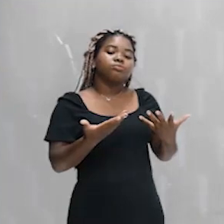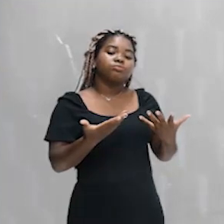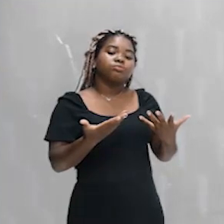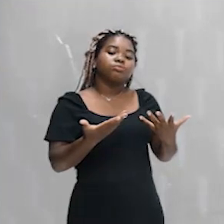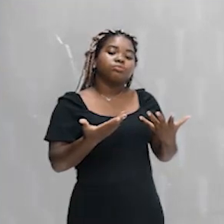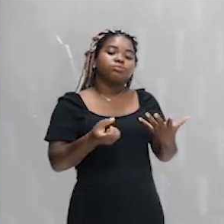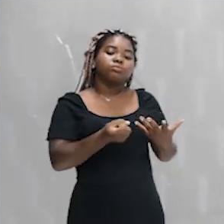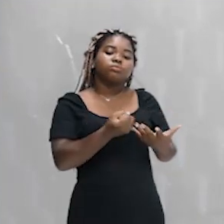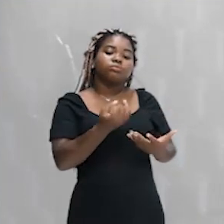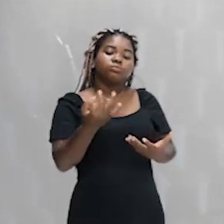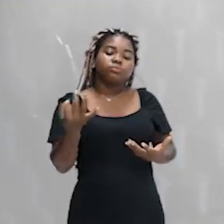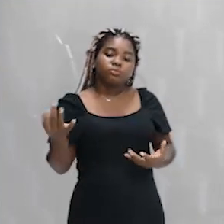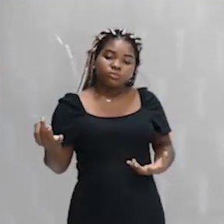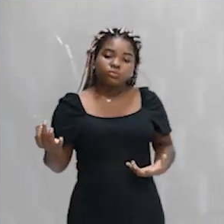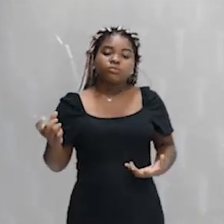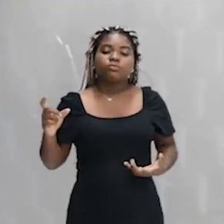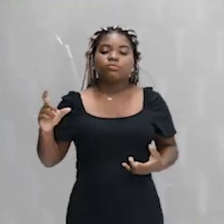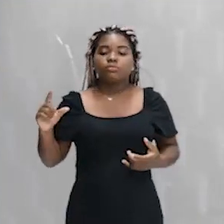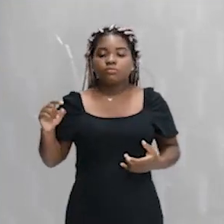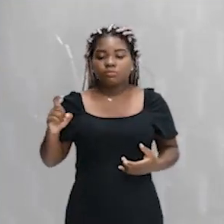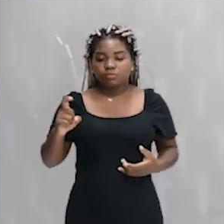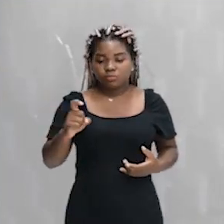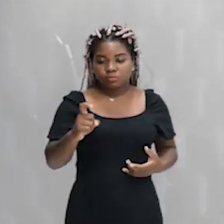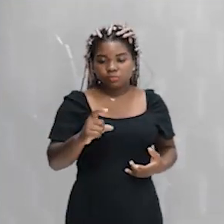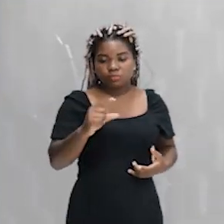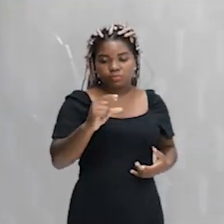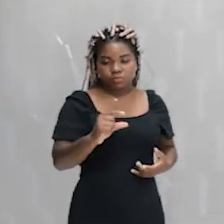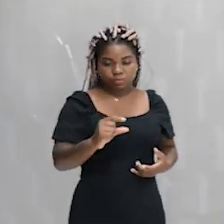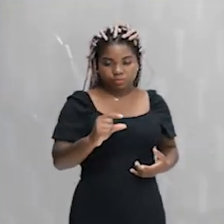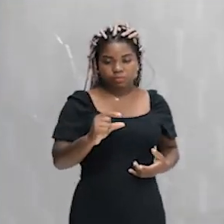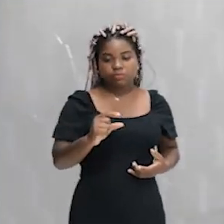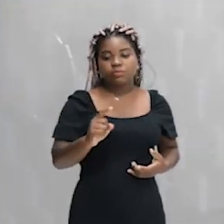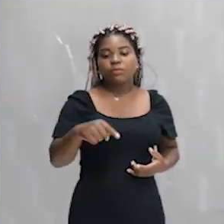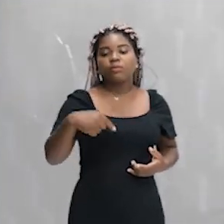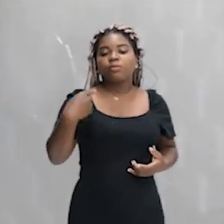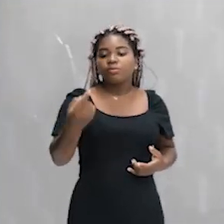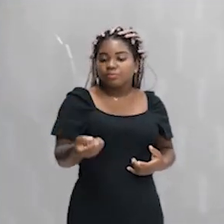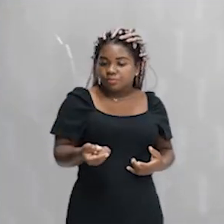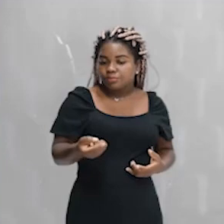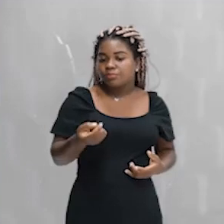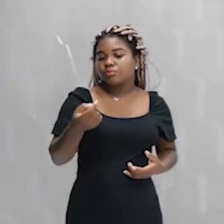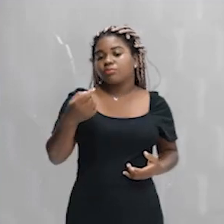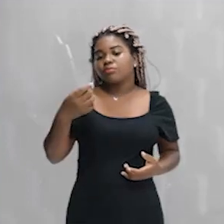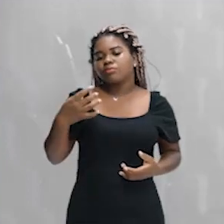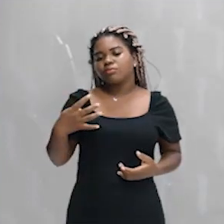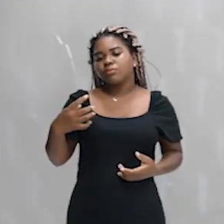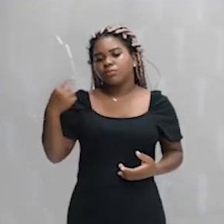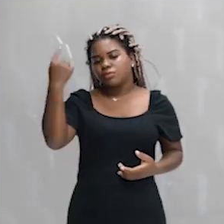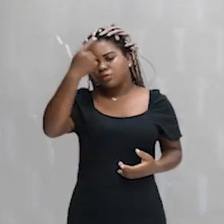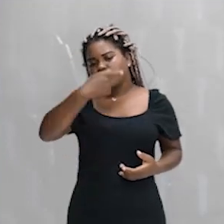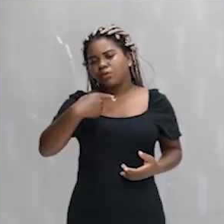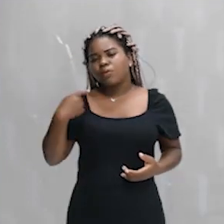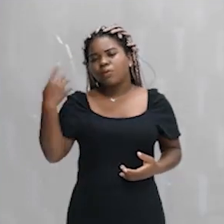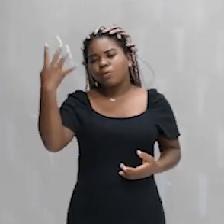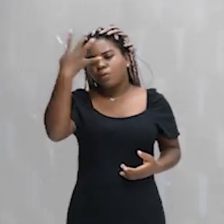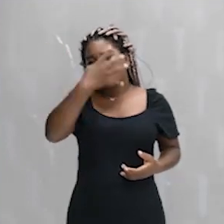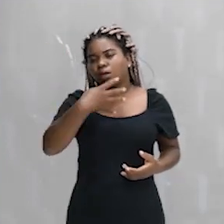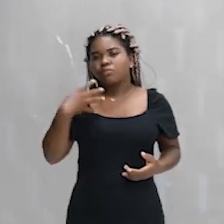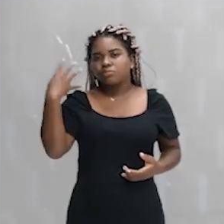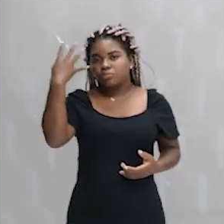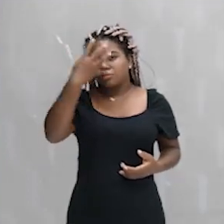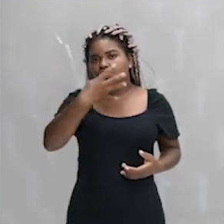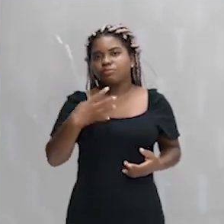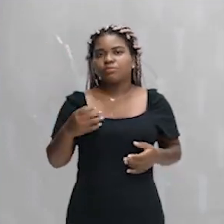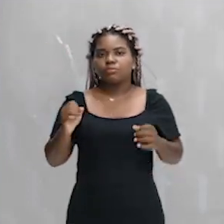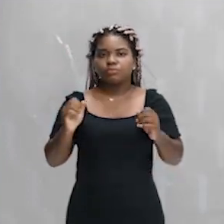a quantidade total, né, de bactérias após 4 horas. Aí você para e pensa, peraí,